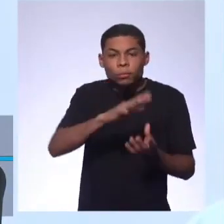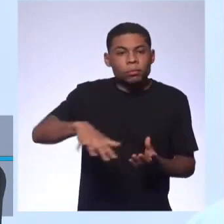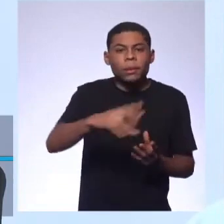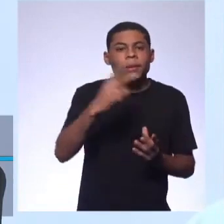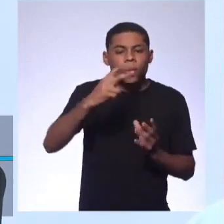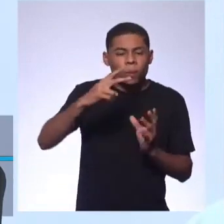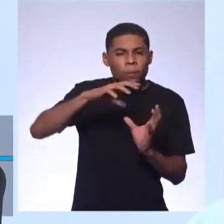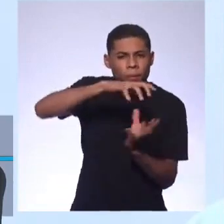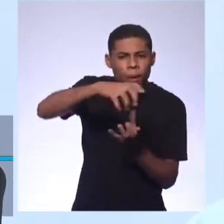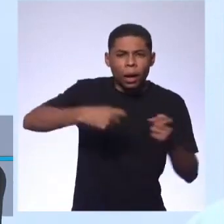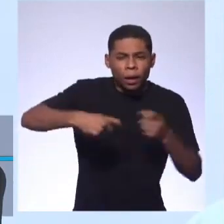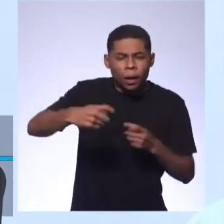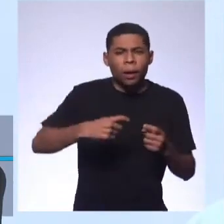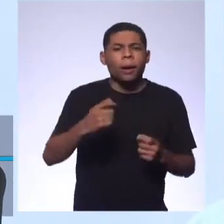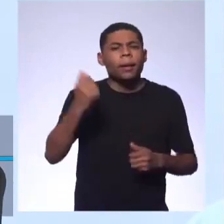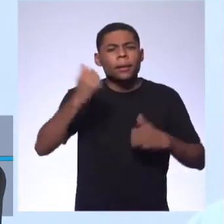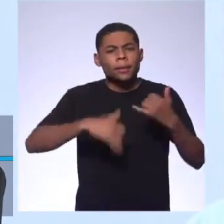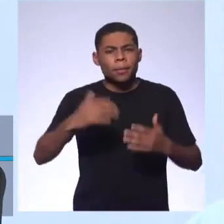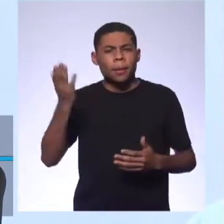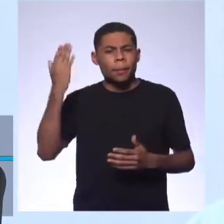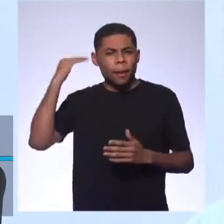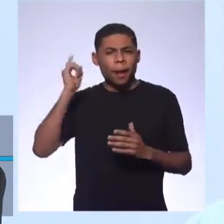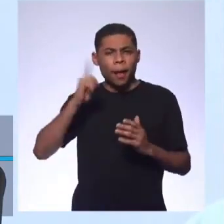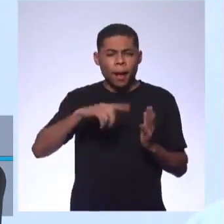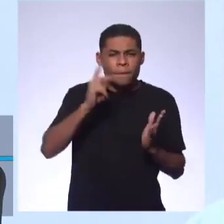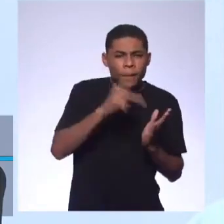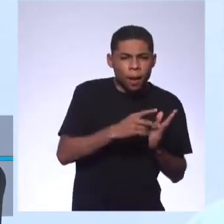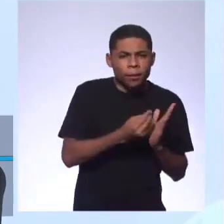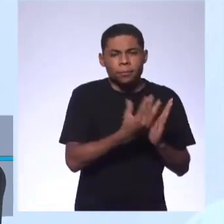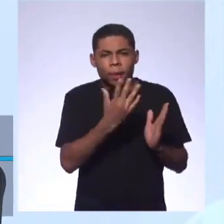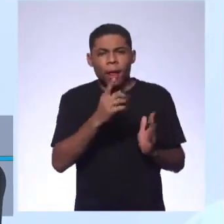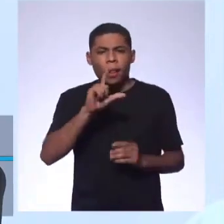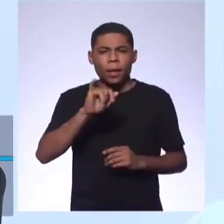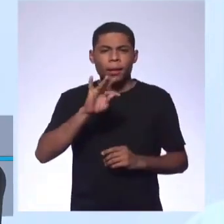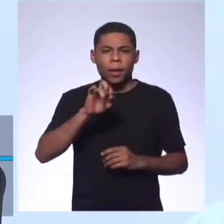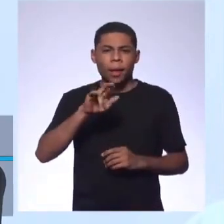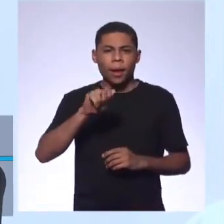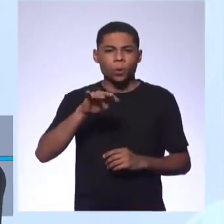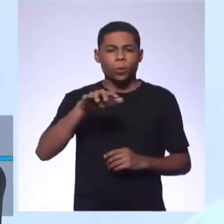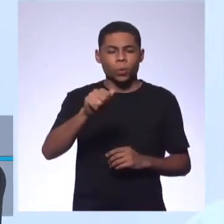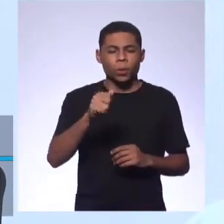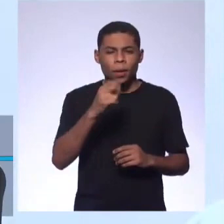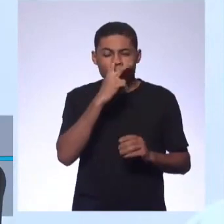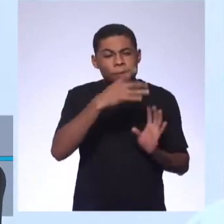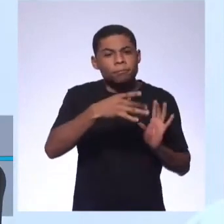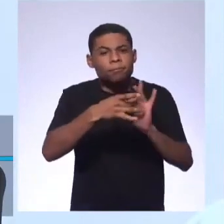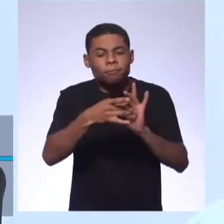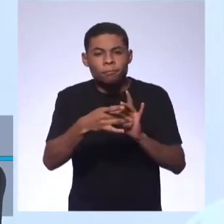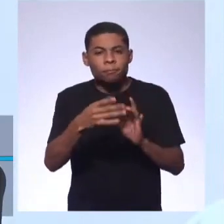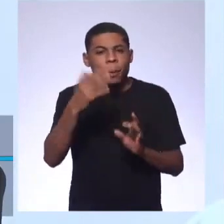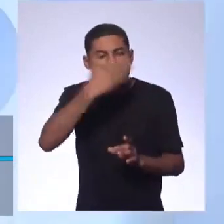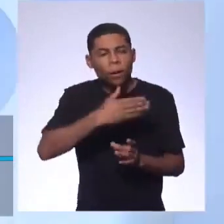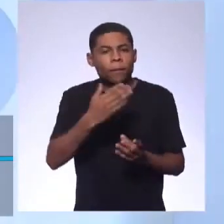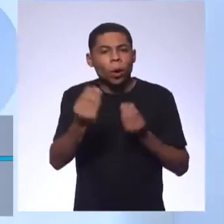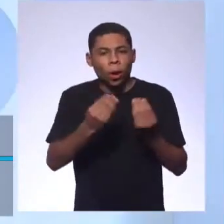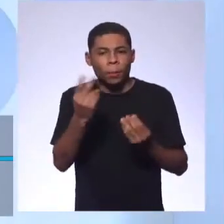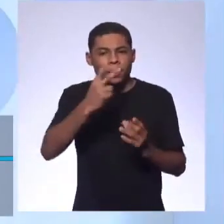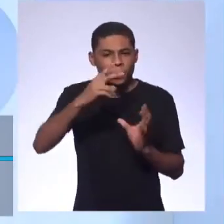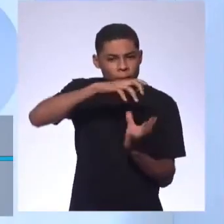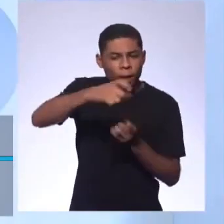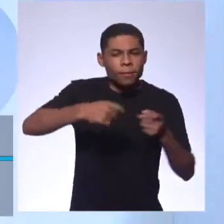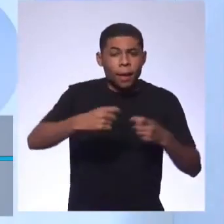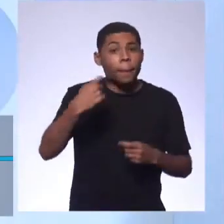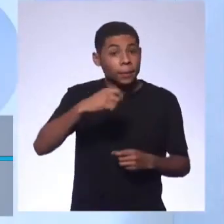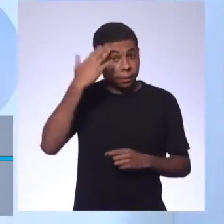Mundial, propriamente dito, na literatura? Como que isso se encaixa? Como que isso se encaixa? Né? A Segunda Guerra Mundial